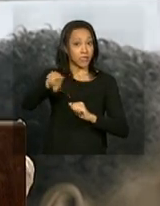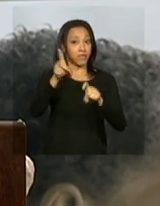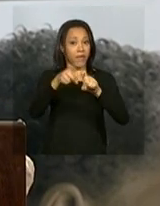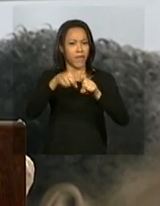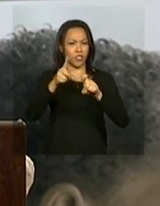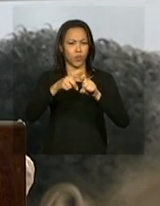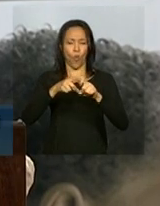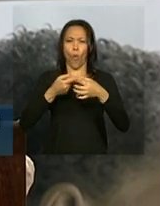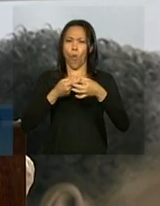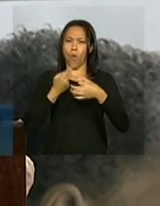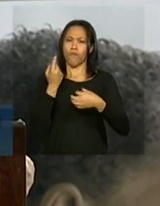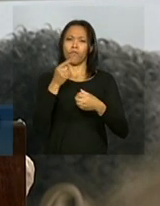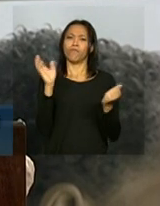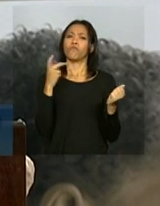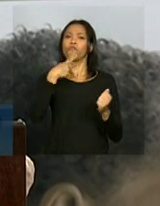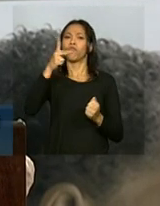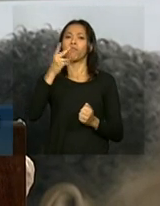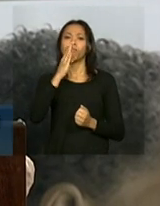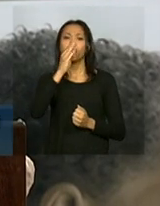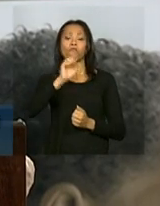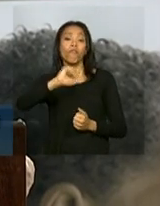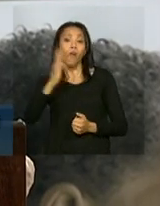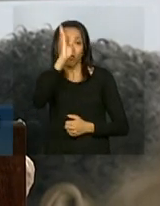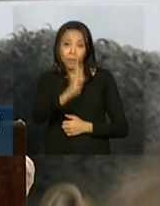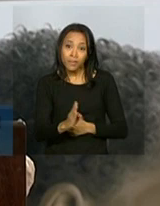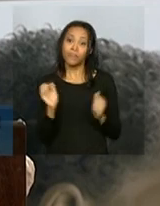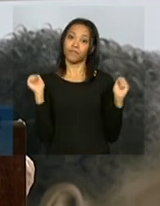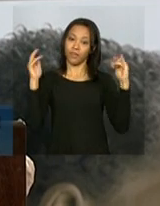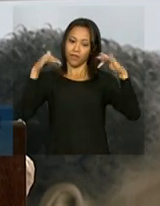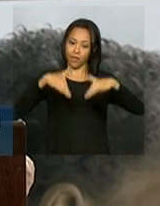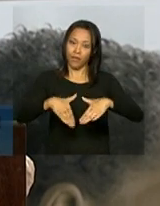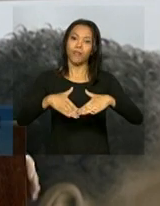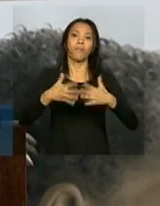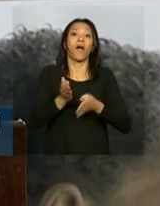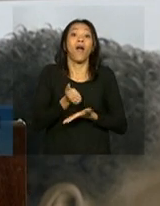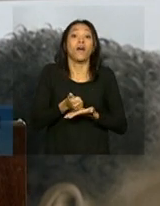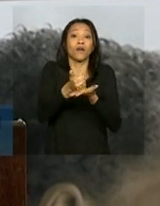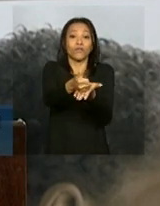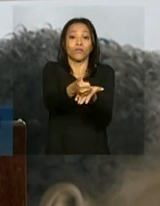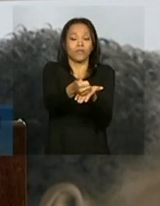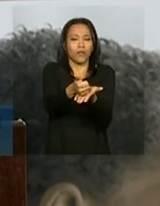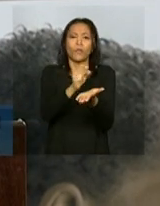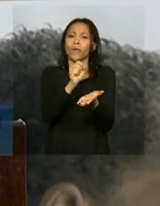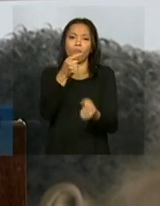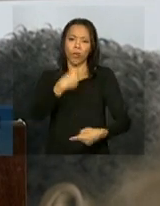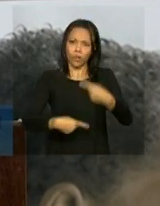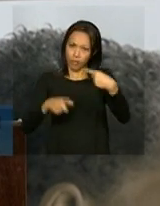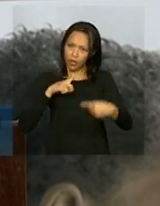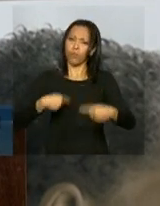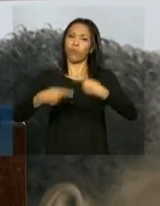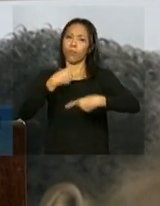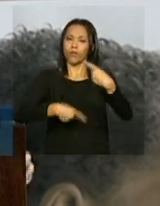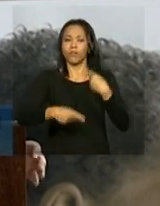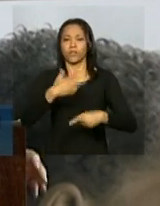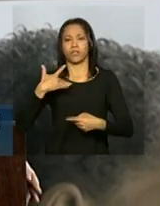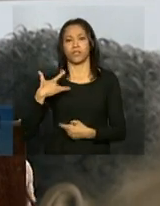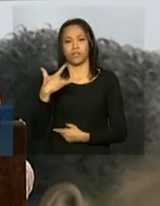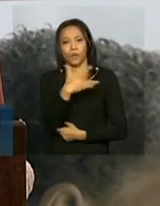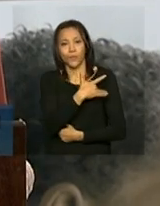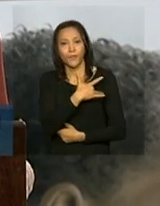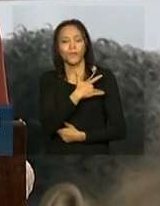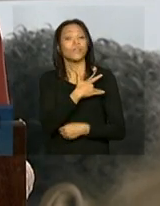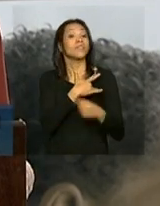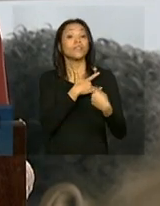longe para ajudar o Brasil a ter uma política de saúde que